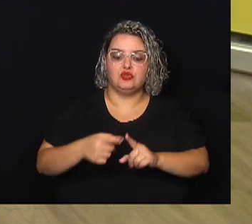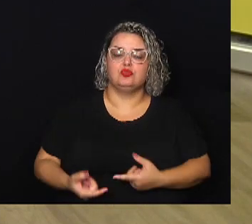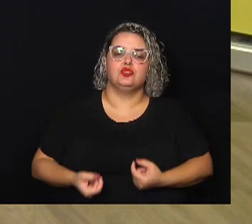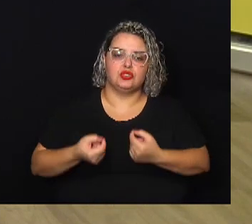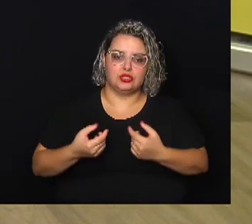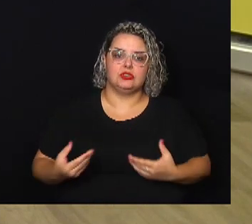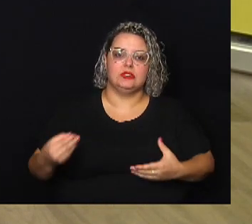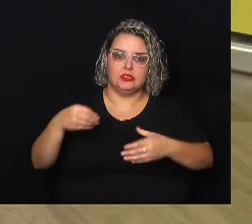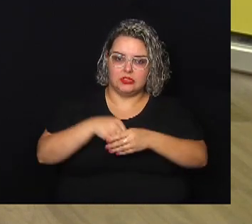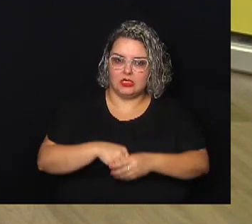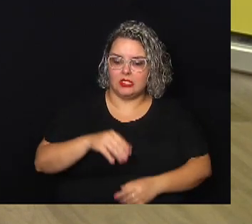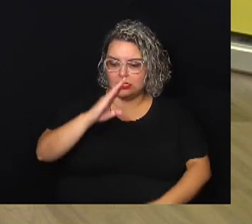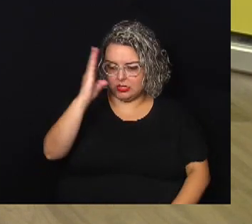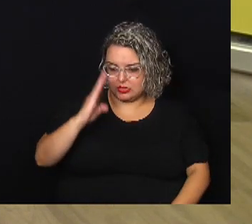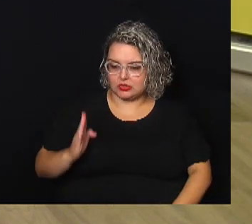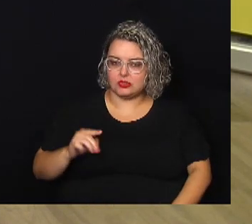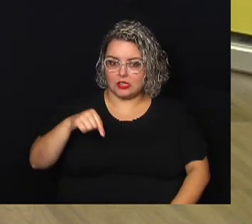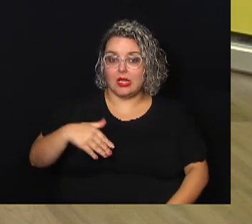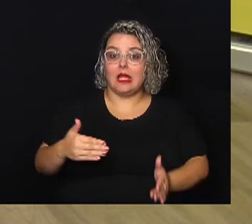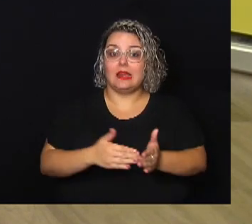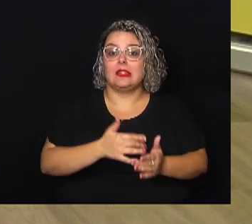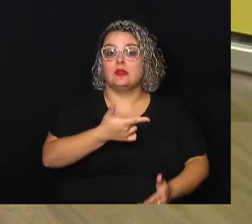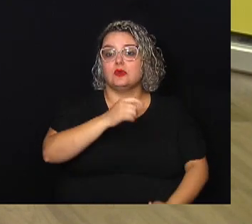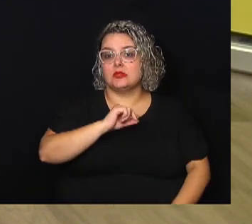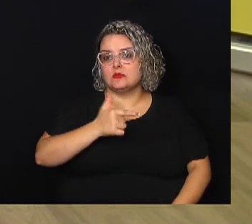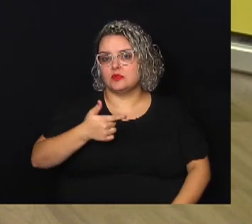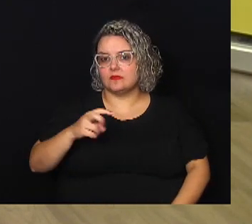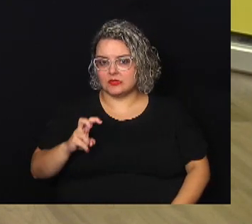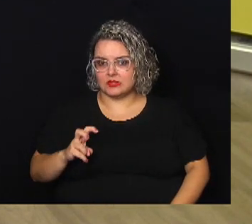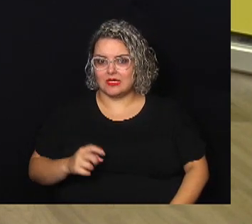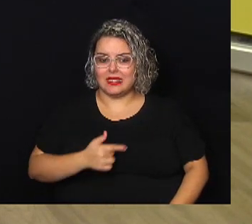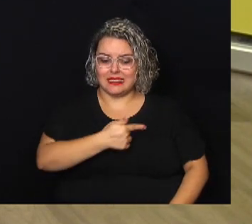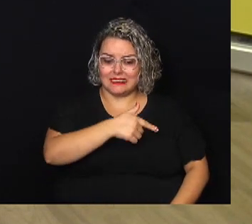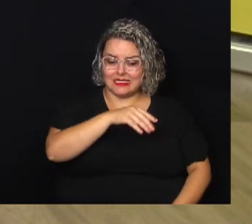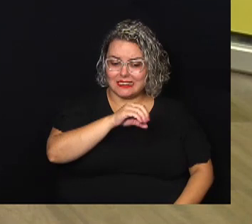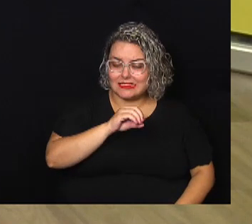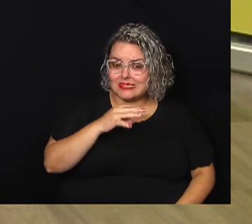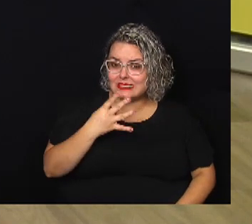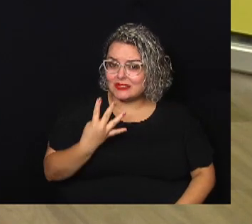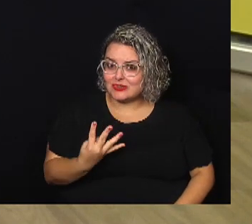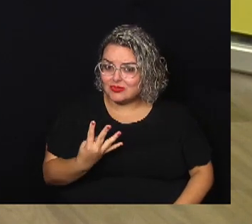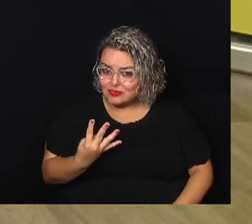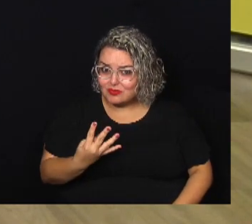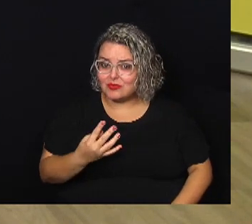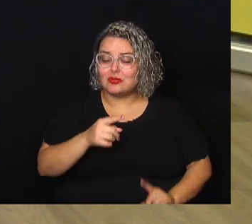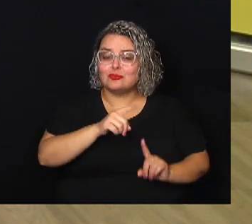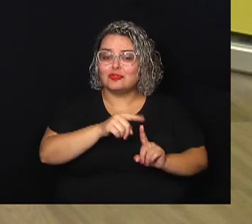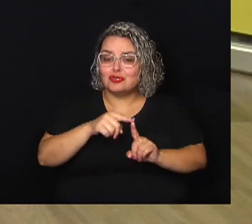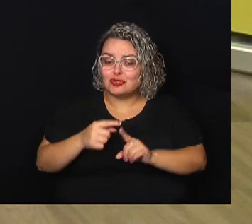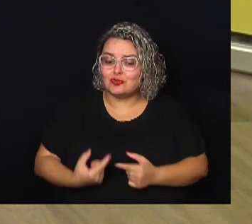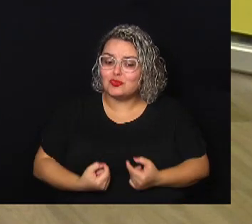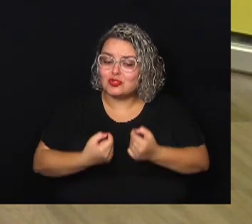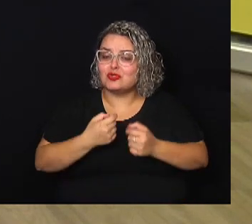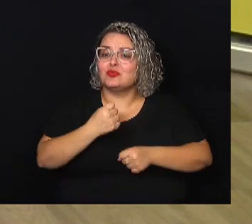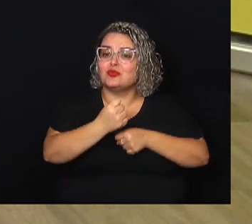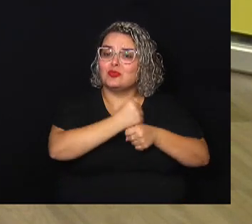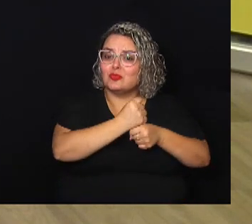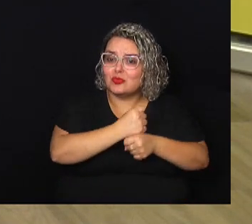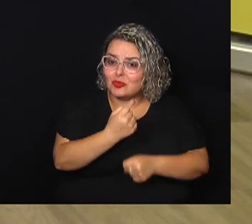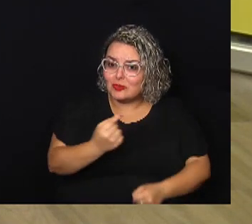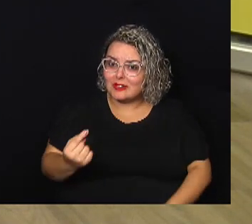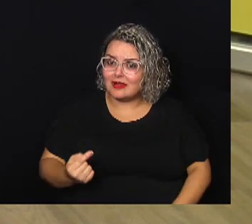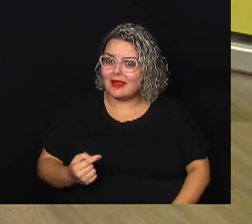até 2025, doutor. 704 mil casos por ano. Isso é muita coisa, não